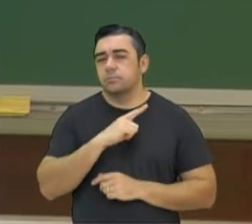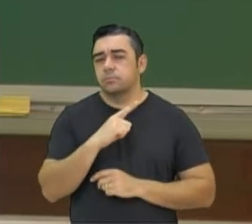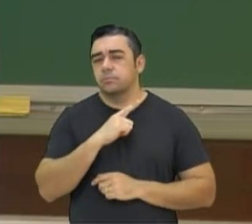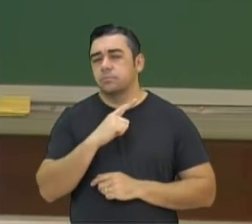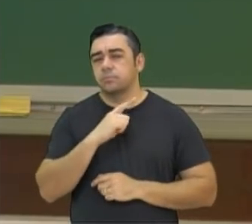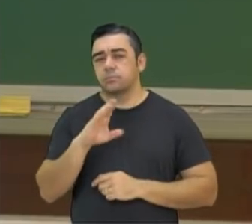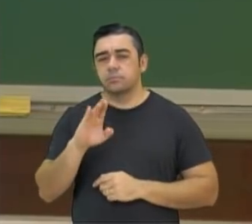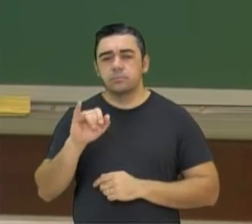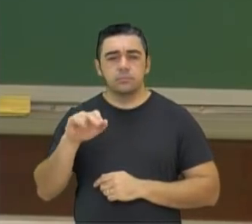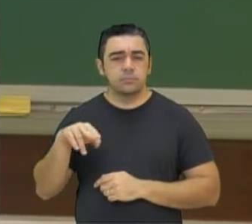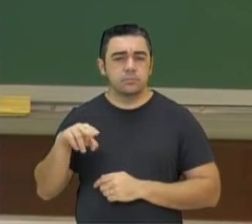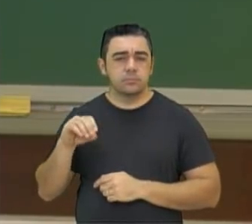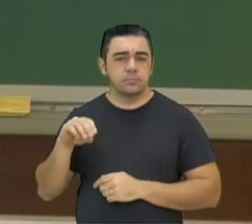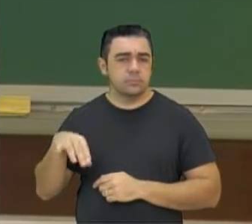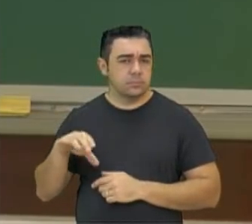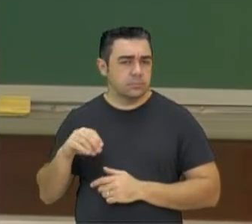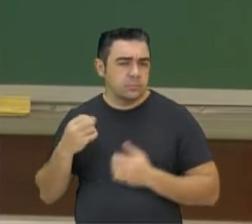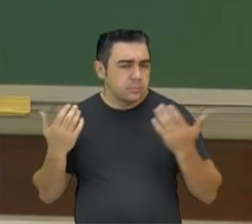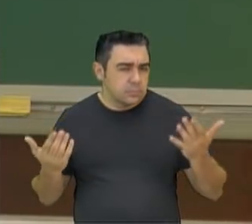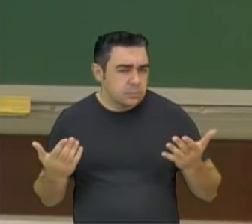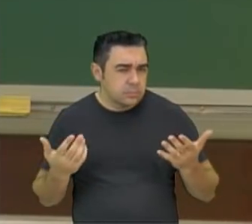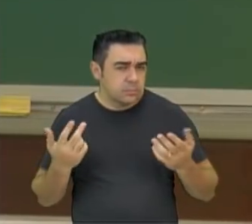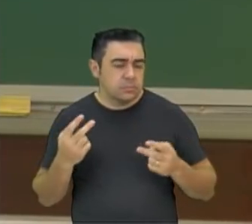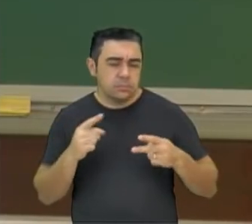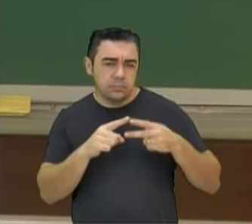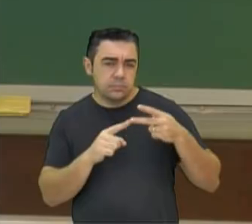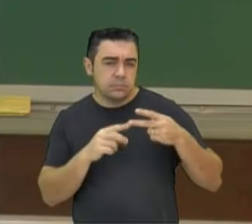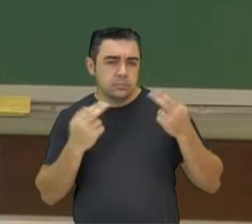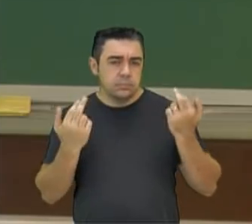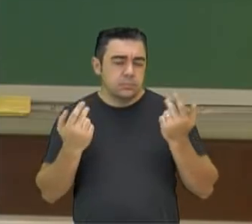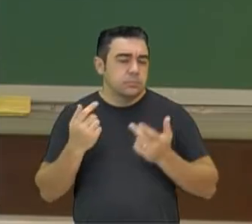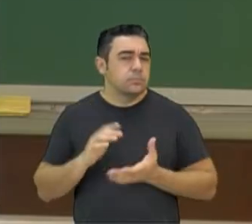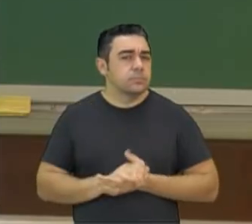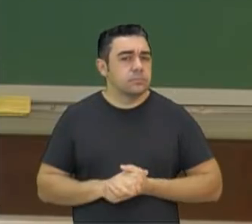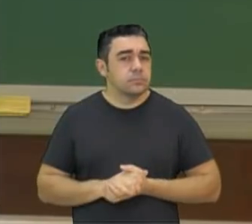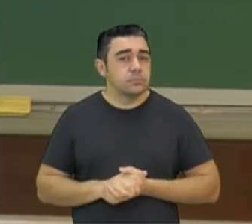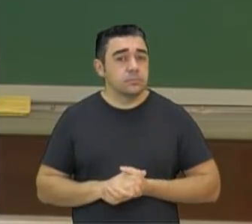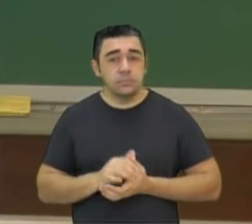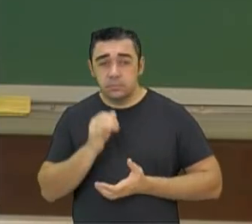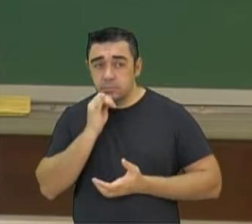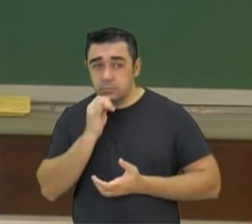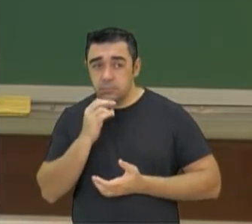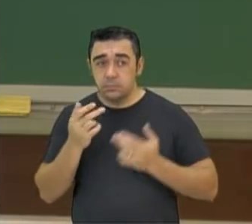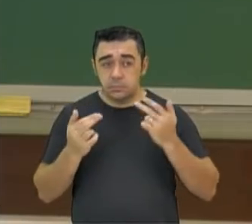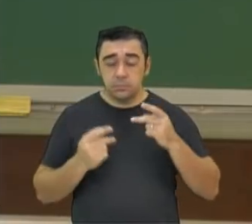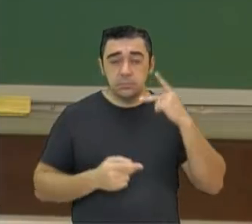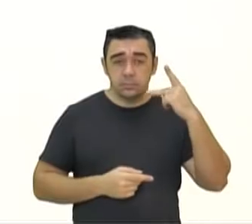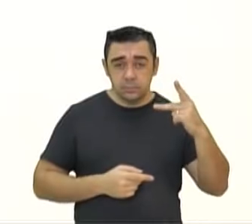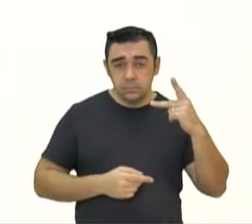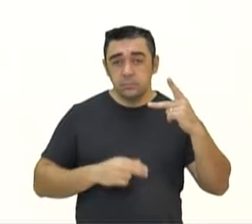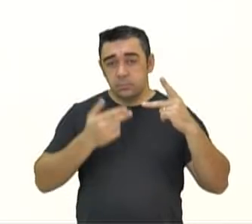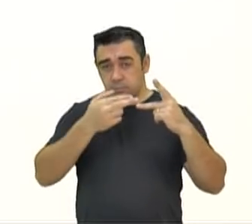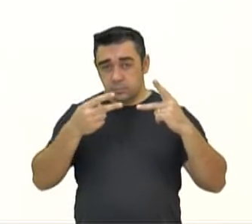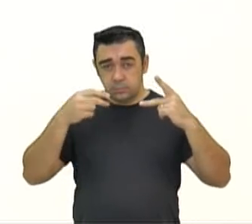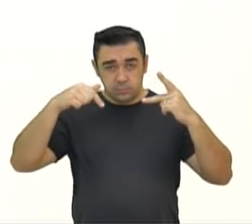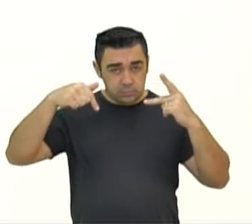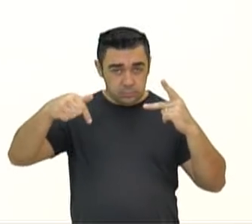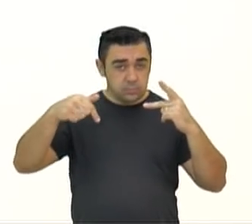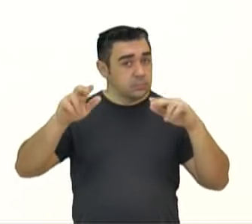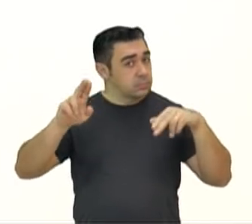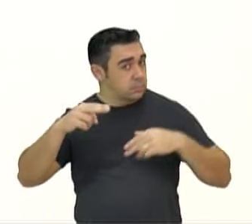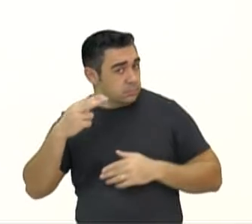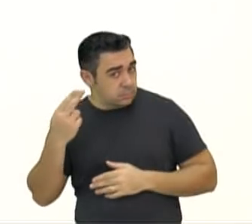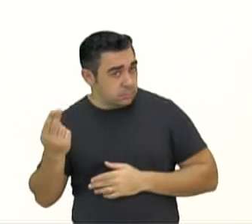Quando que dois binômios são iguais? Eles serão iguais quando P for igual a Q, ou